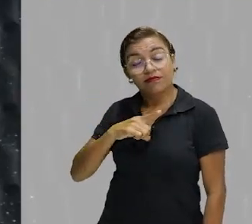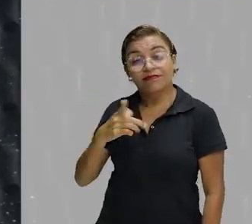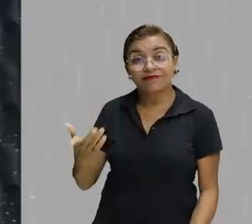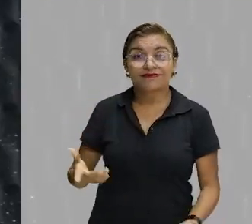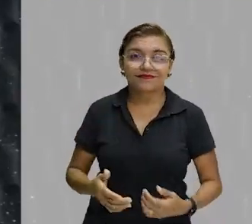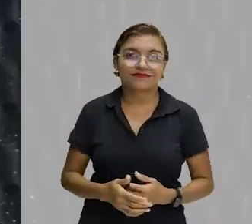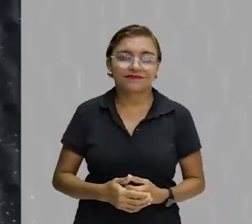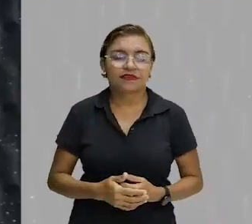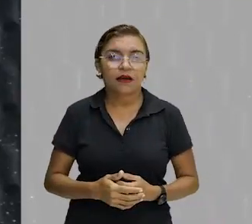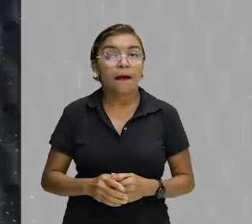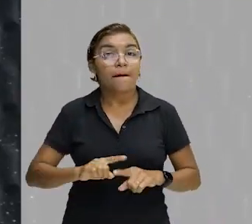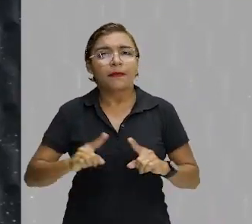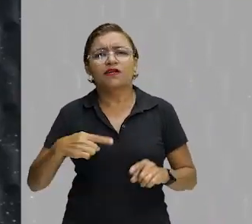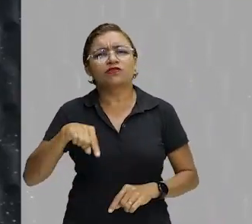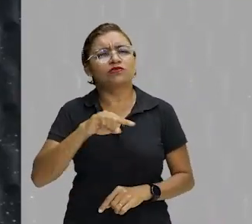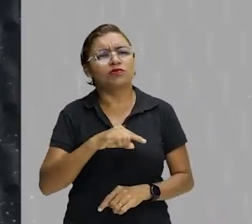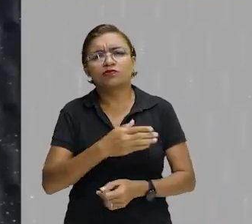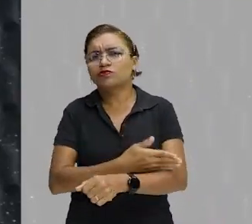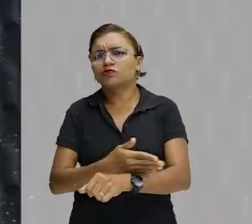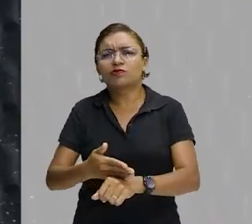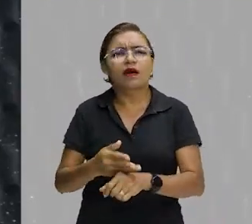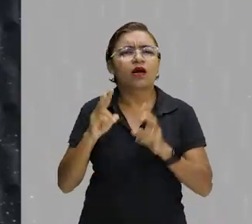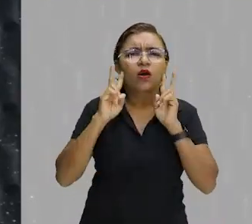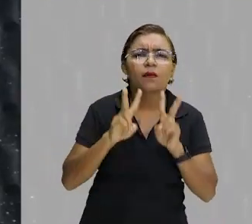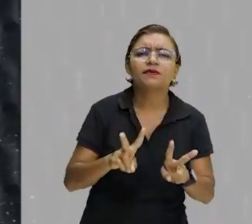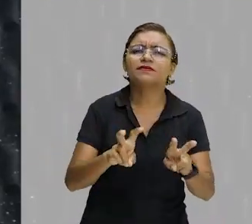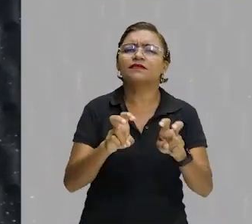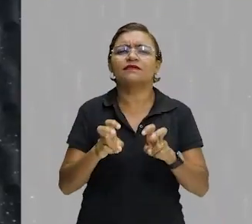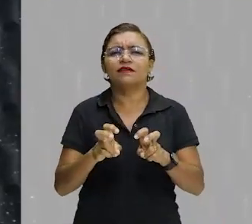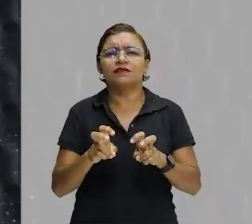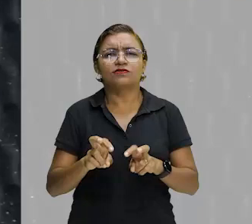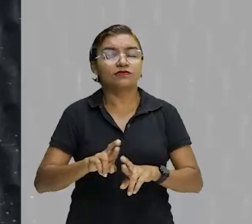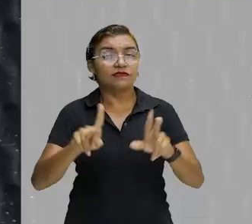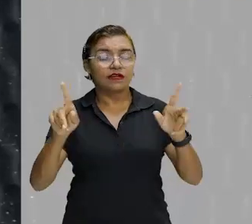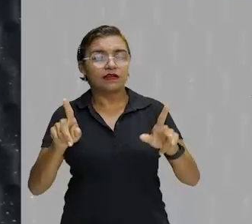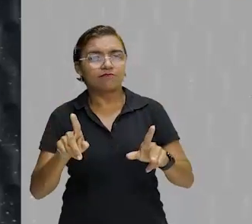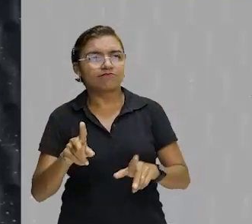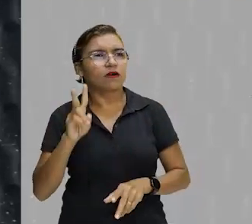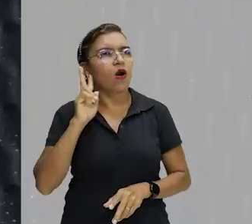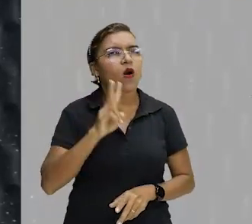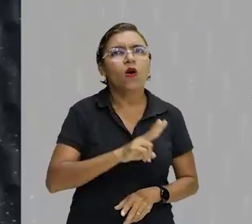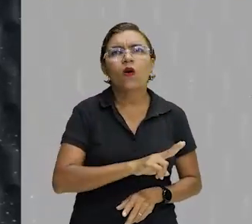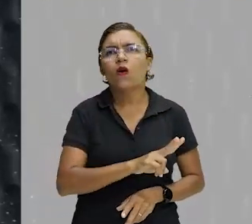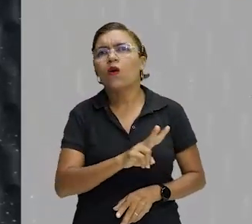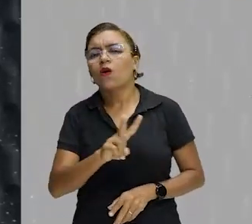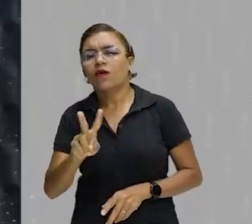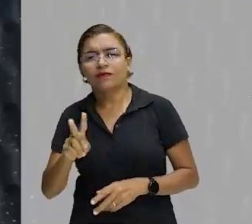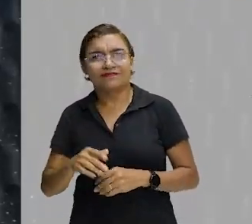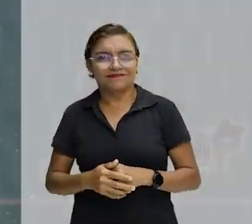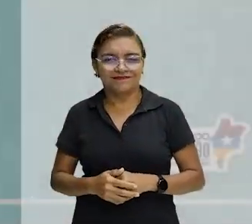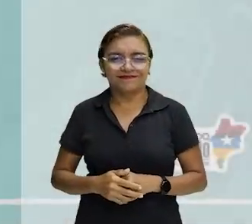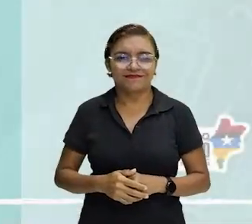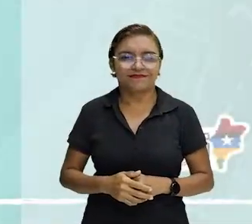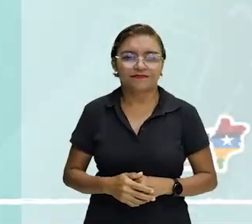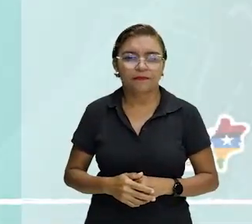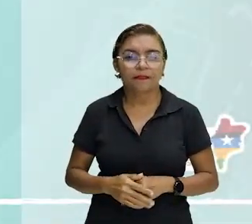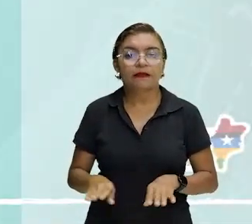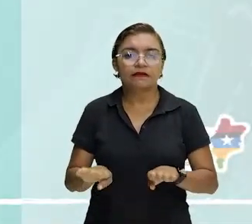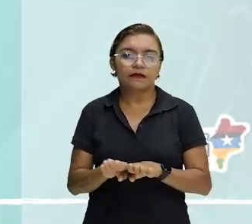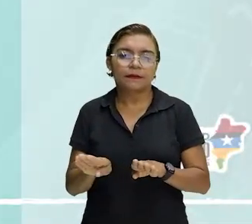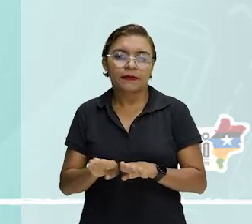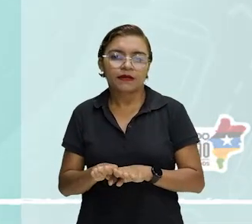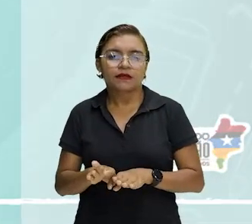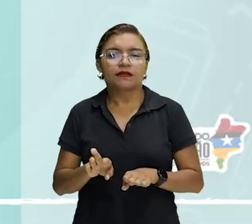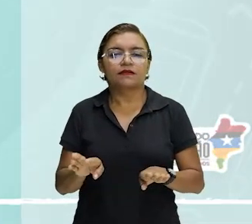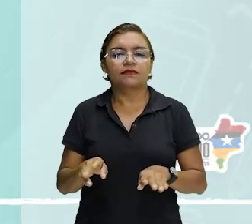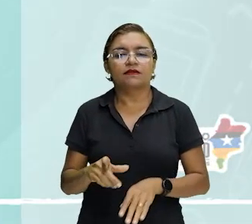Né? Só que a gente não está acostumado a observar com outros olhos. Você vai passando. Observe mais ao que tem ao redor. E aí a gente chega no